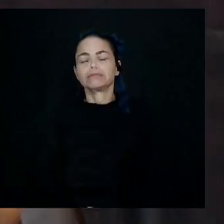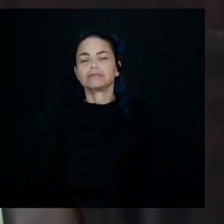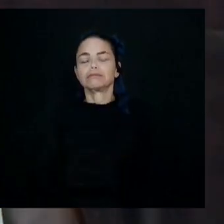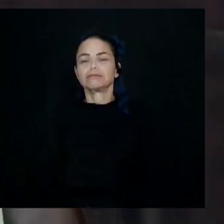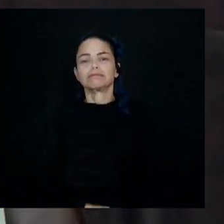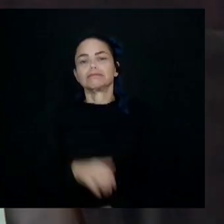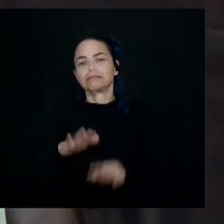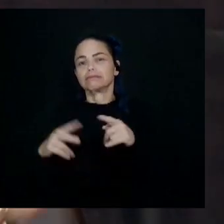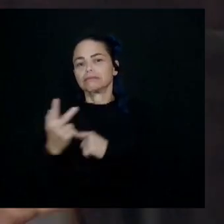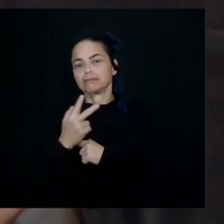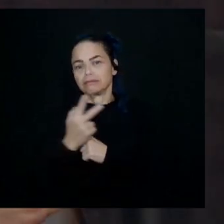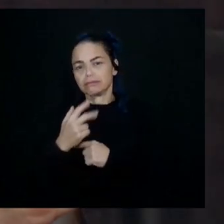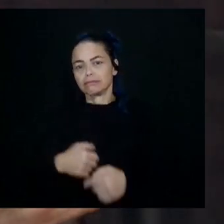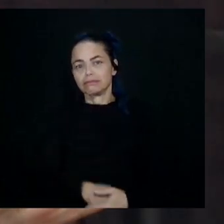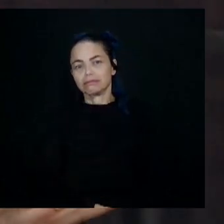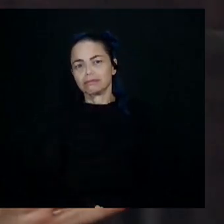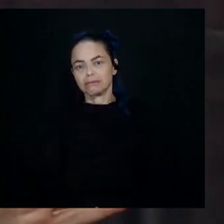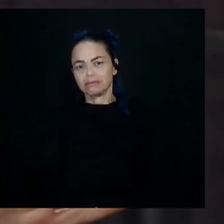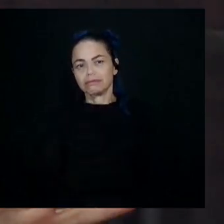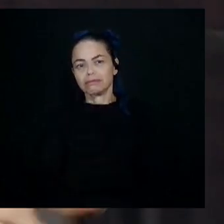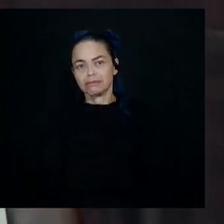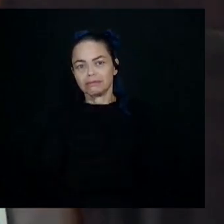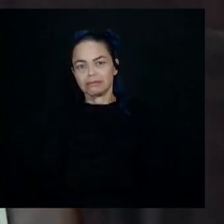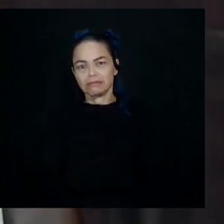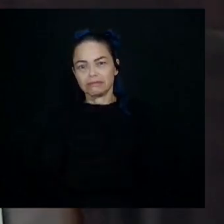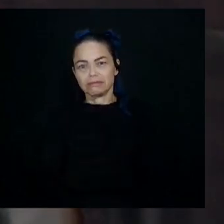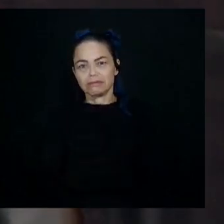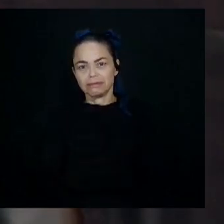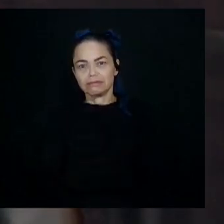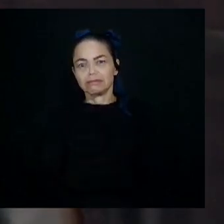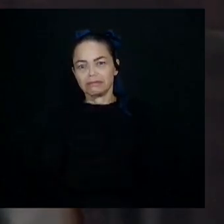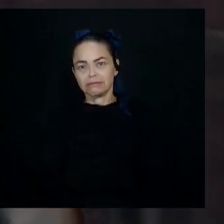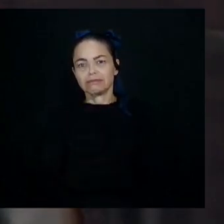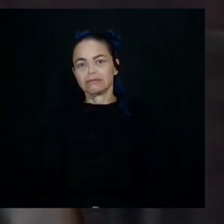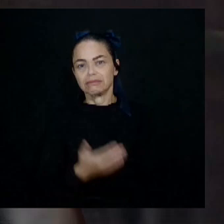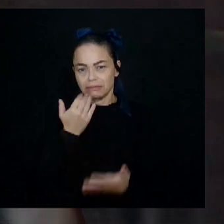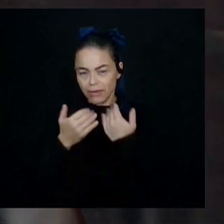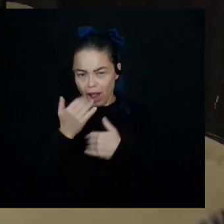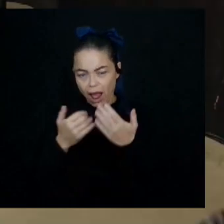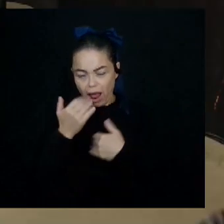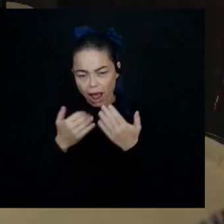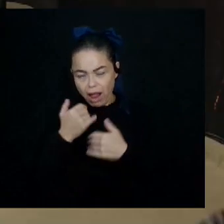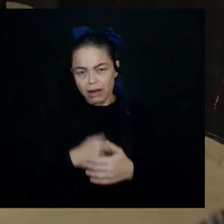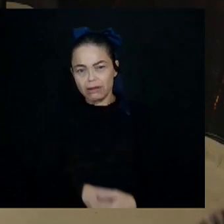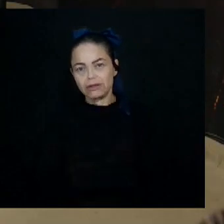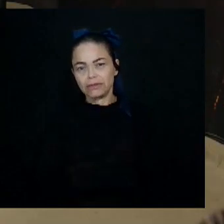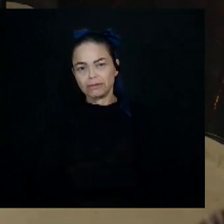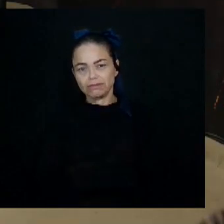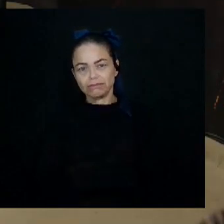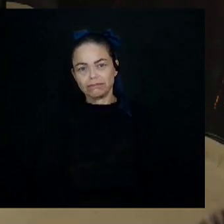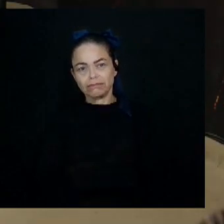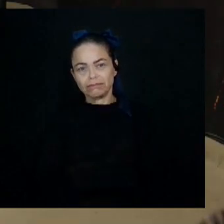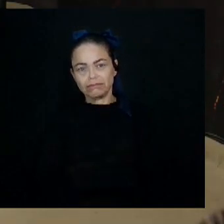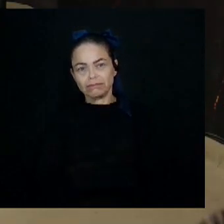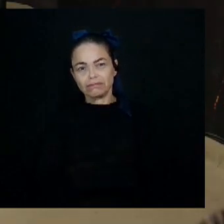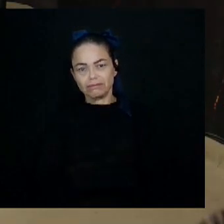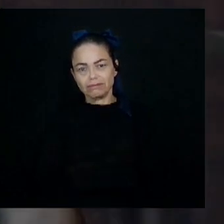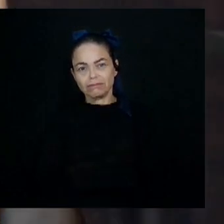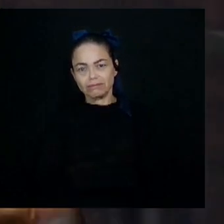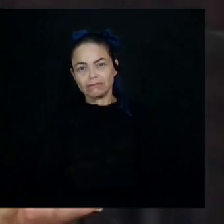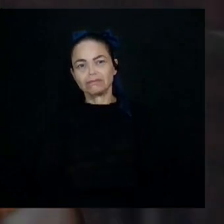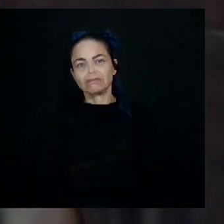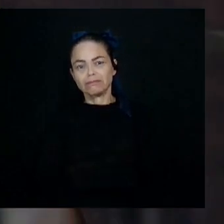meu corpo era muito bonito, preciso ficar feio agora, e começa a comer. Não, nós não estamos brincando. Quantos obesos